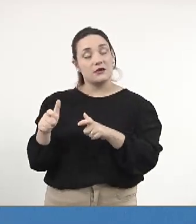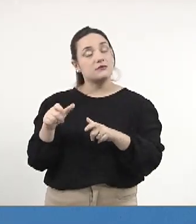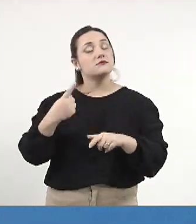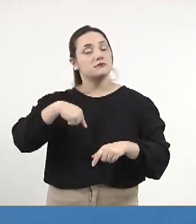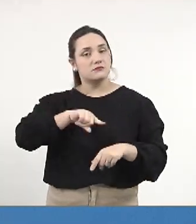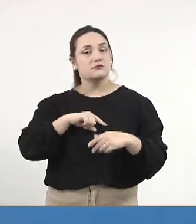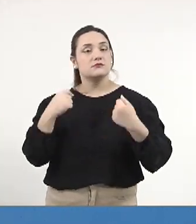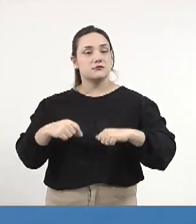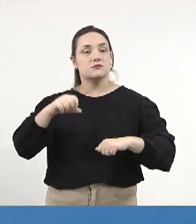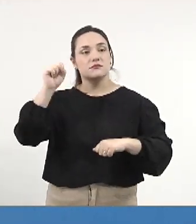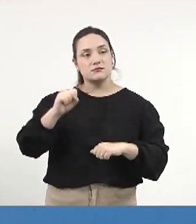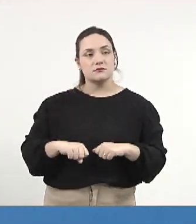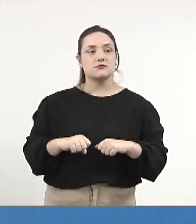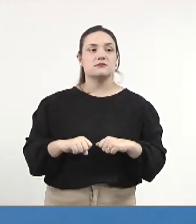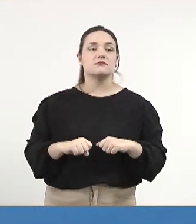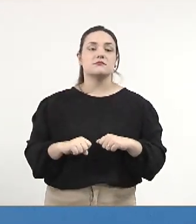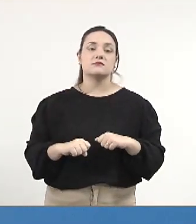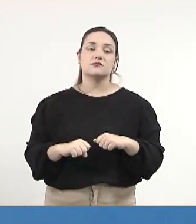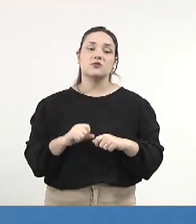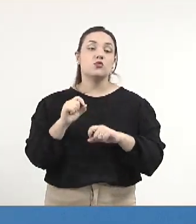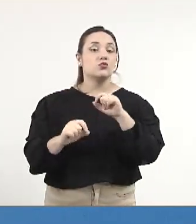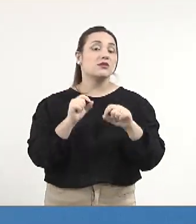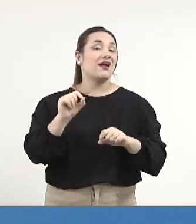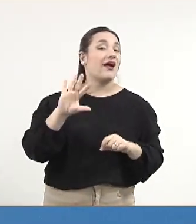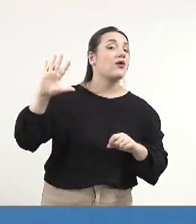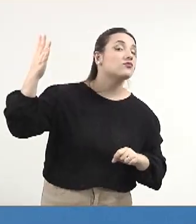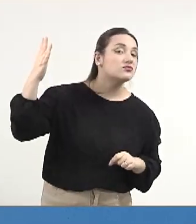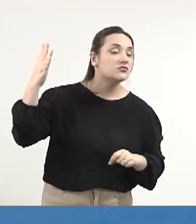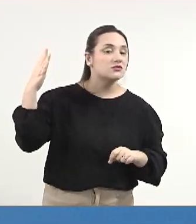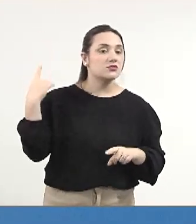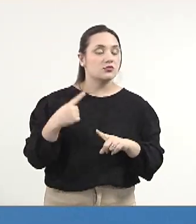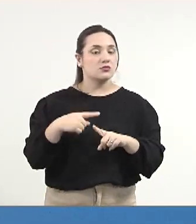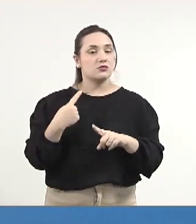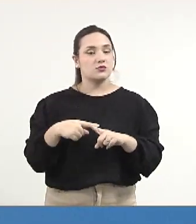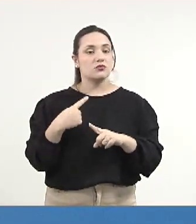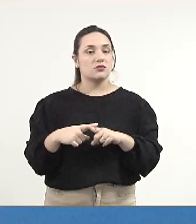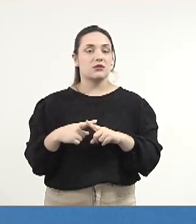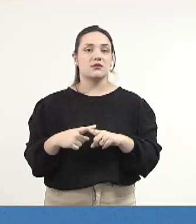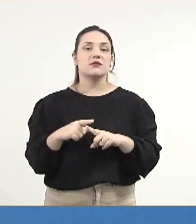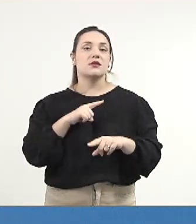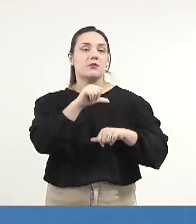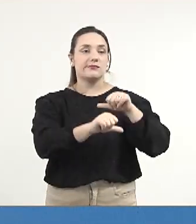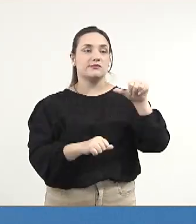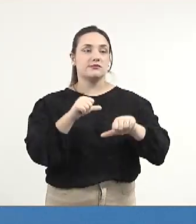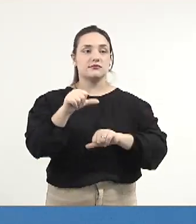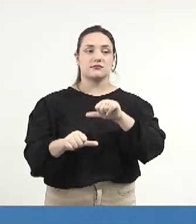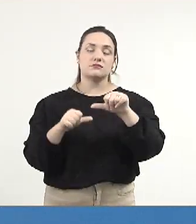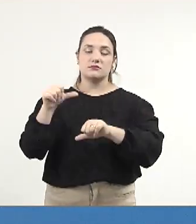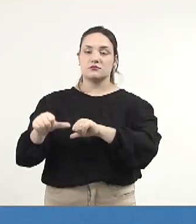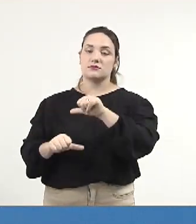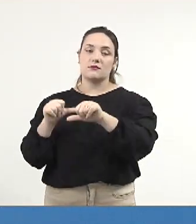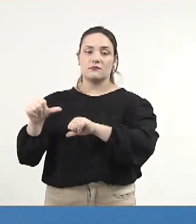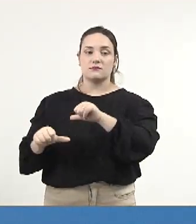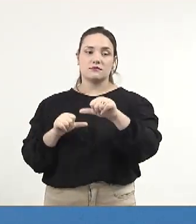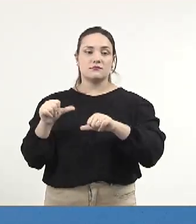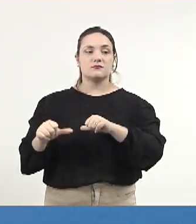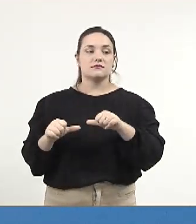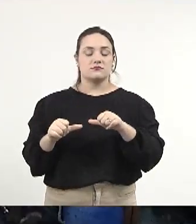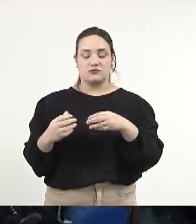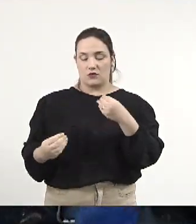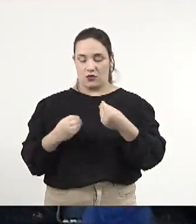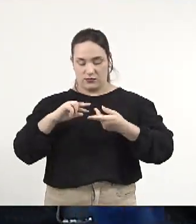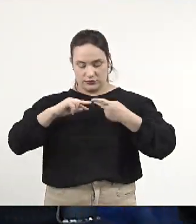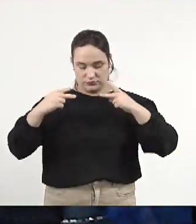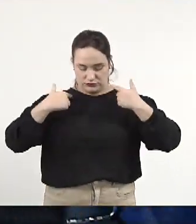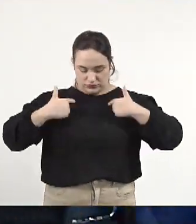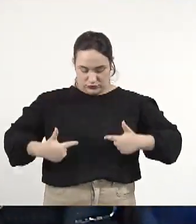gente precisa compreender o que é que está acontecendo, por que estamos tendo mudanças na nossa